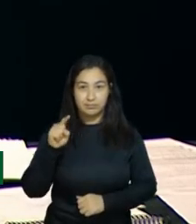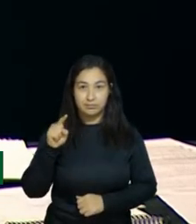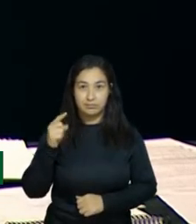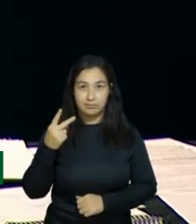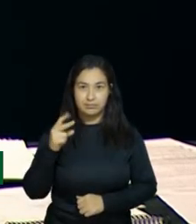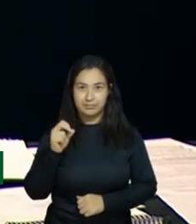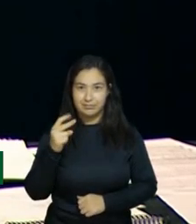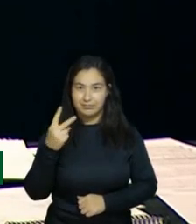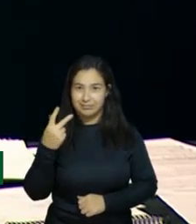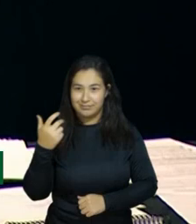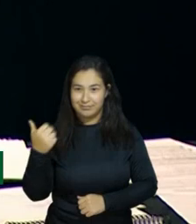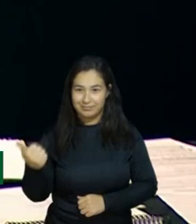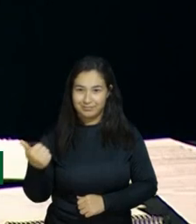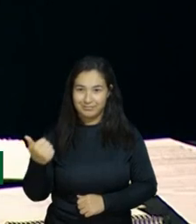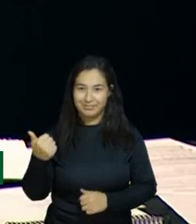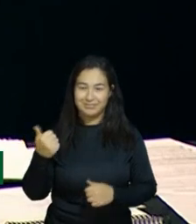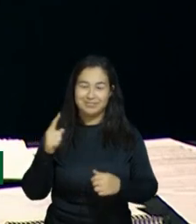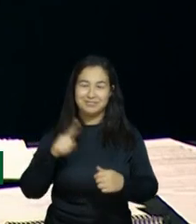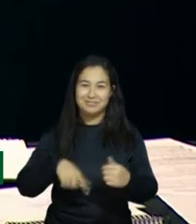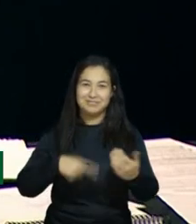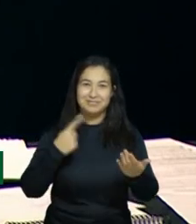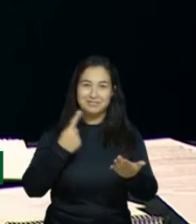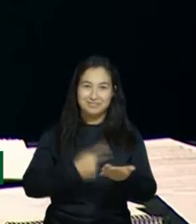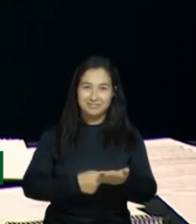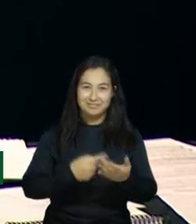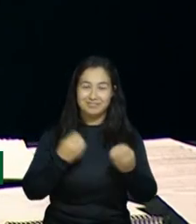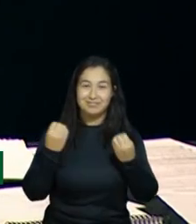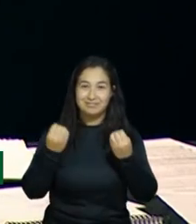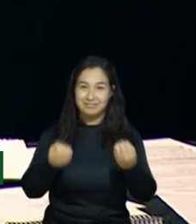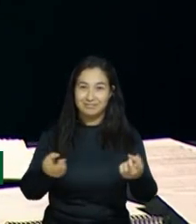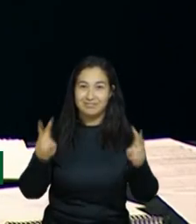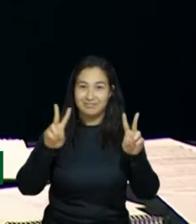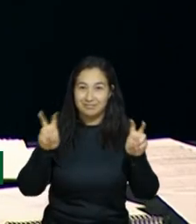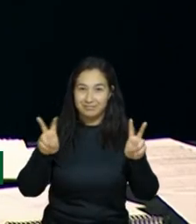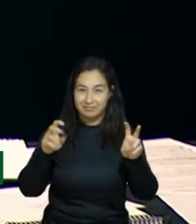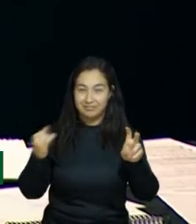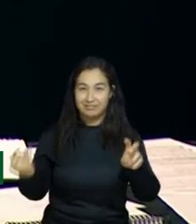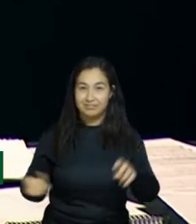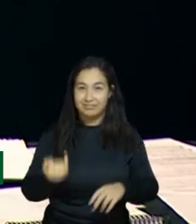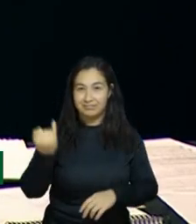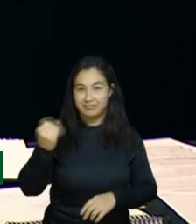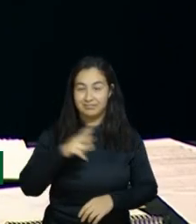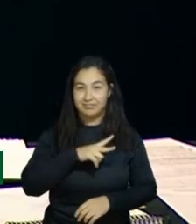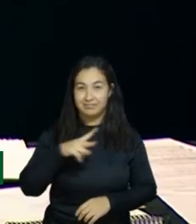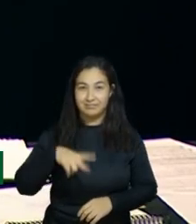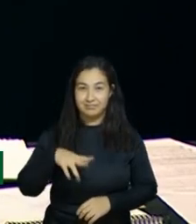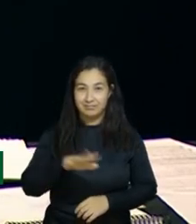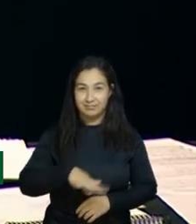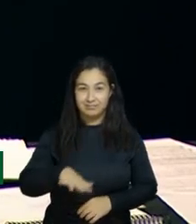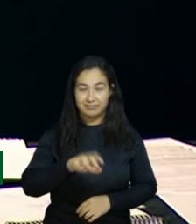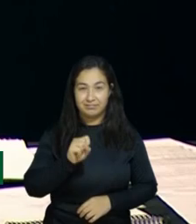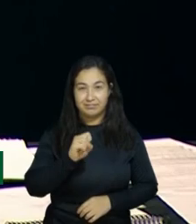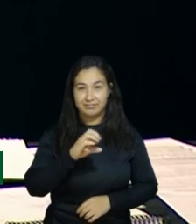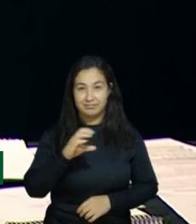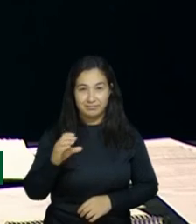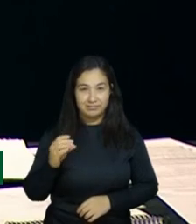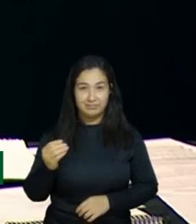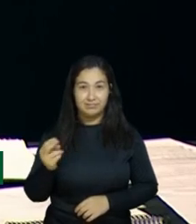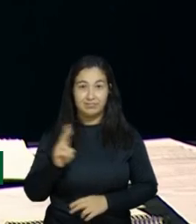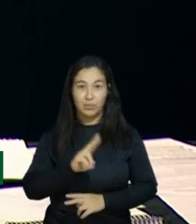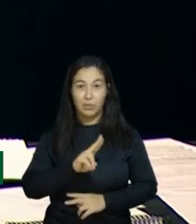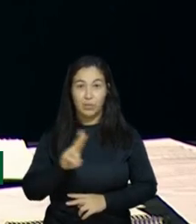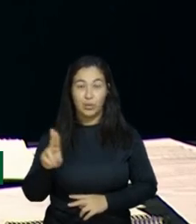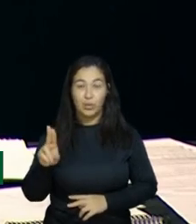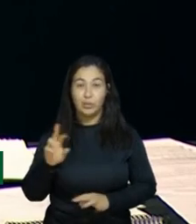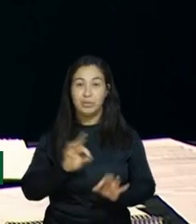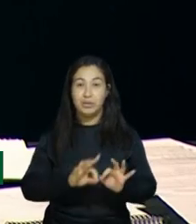18.278/2021, que consolida os atos normativos que concedem título de utilidade pública estadual no âmbito do Estado de Santa Catarina, para fazer constar nele o nome de tal entidade,